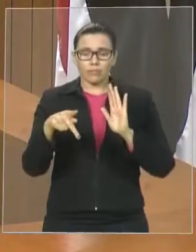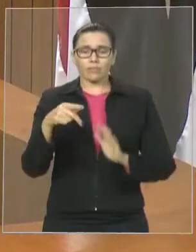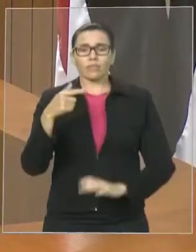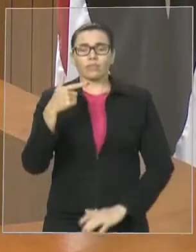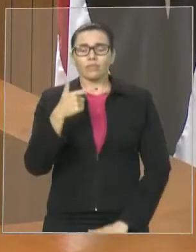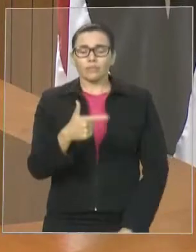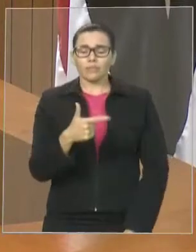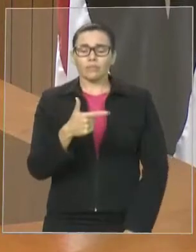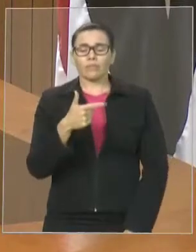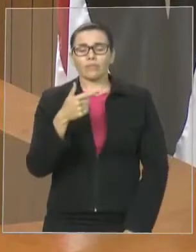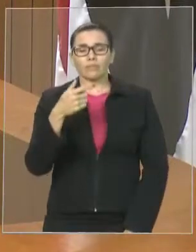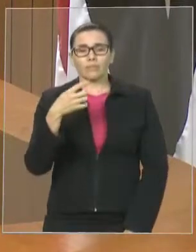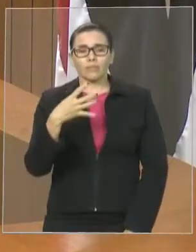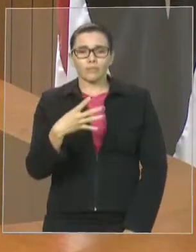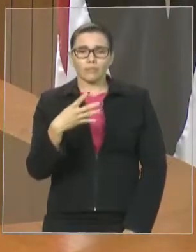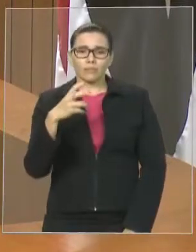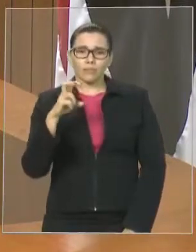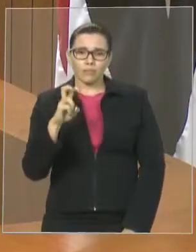de 2017.